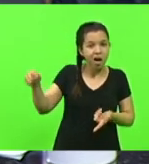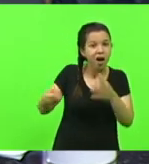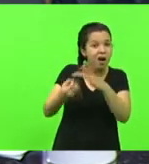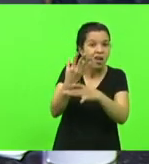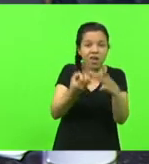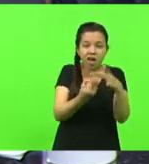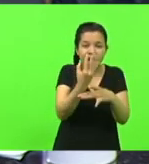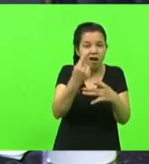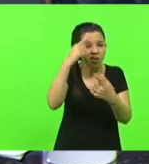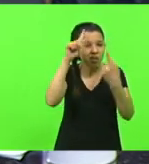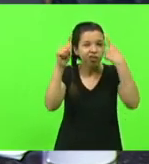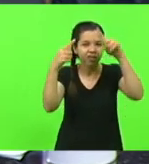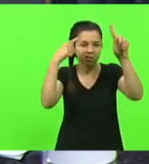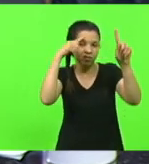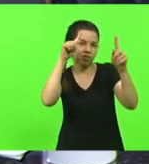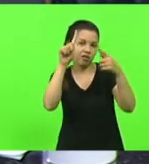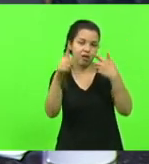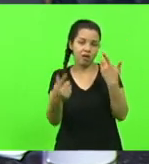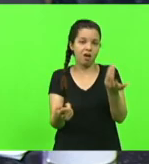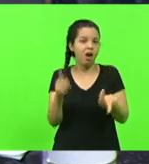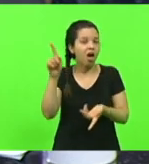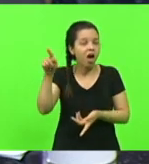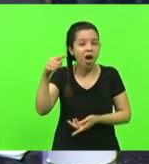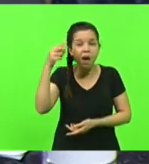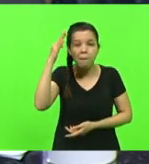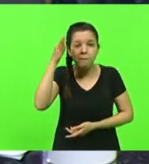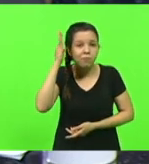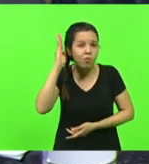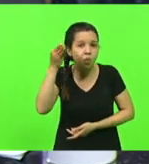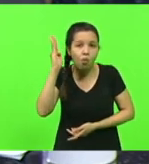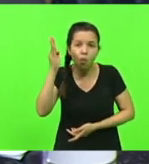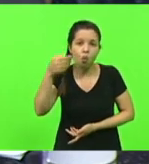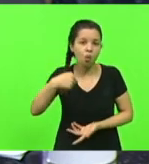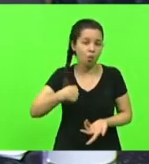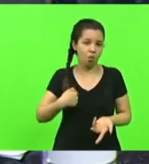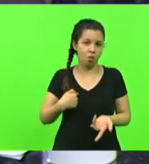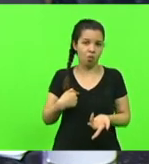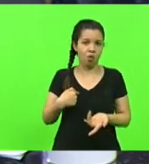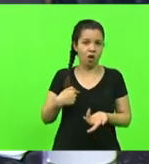e cabeça de ignorante não adianta lavar com sabonete.